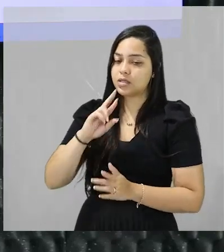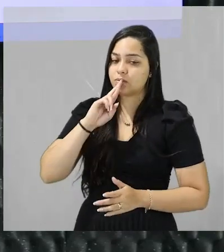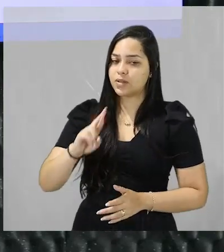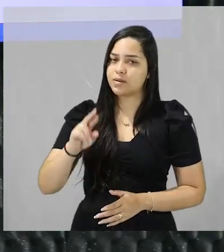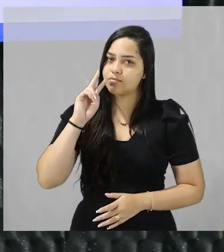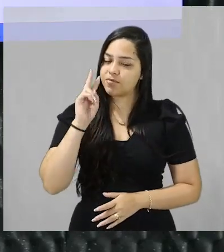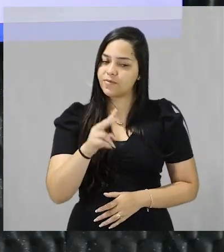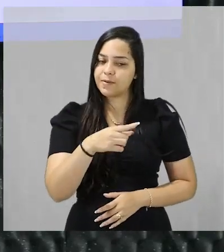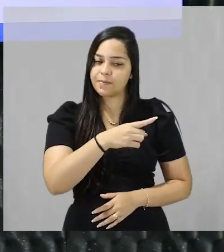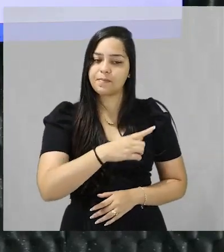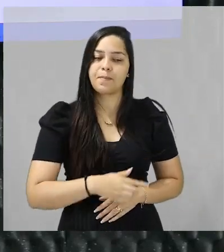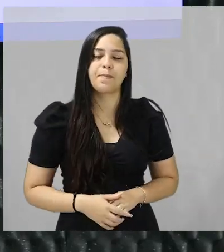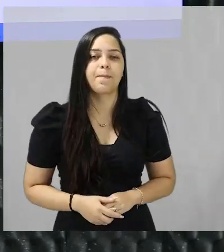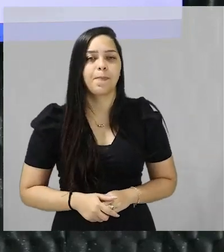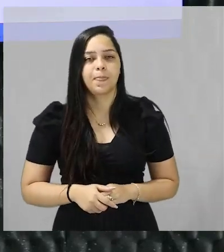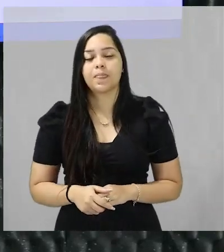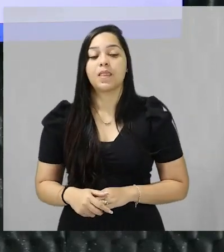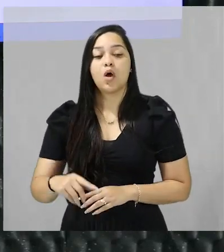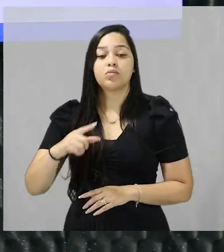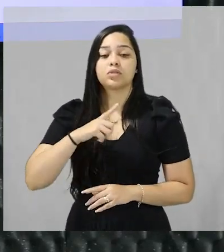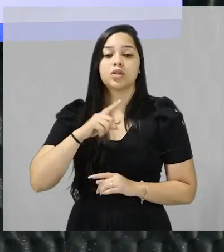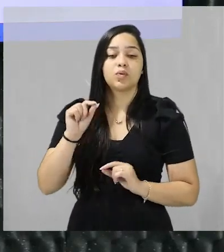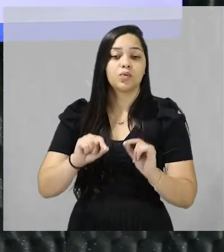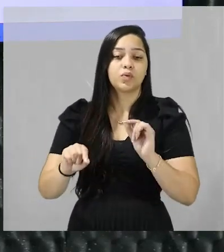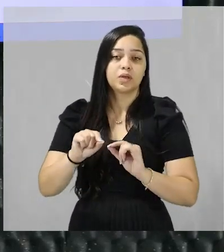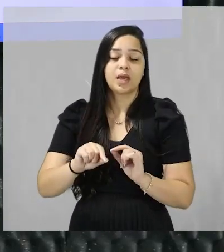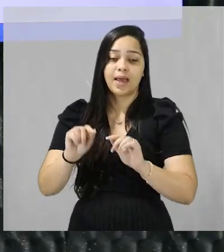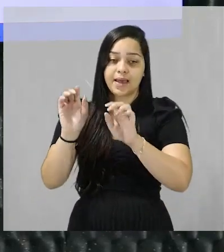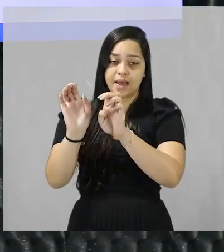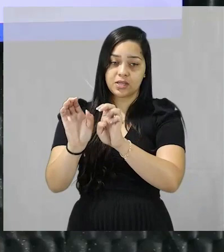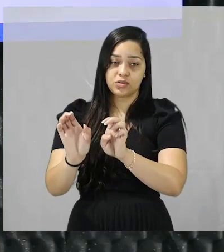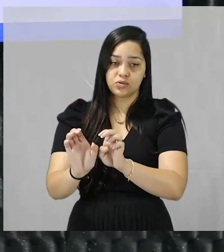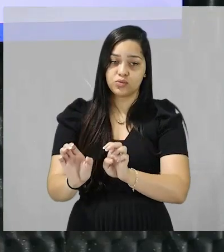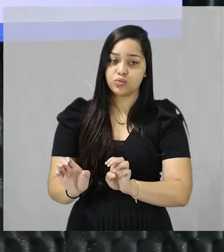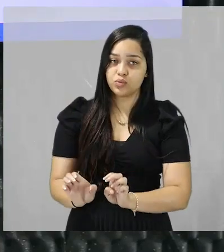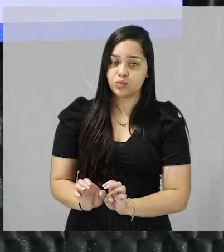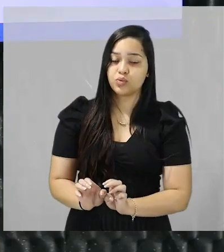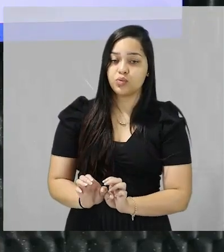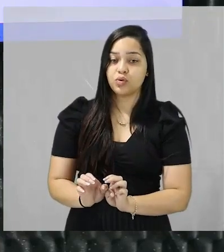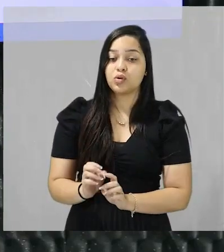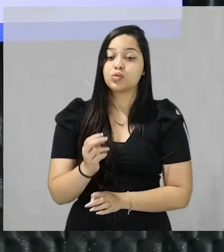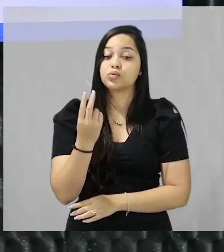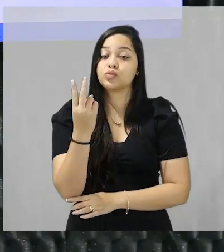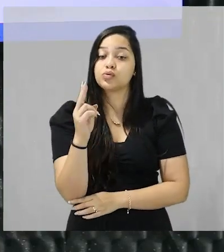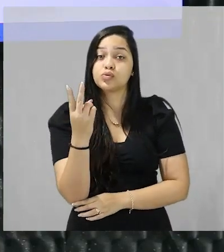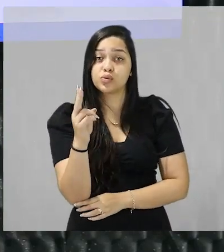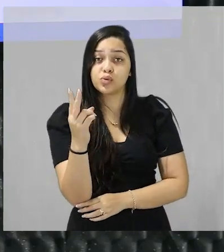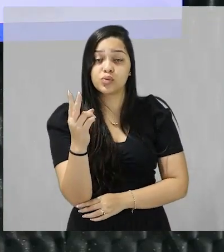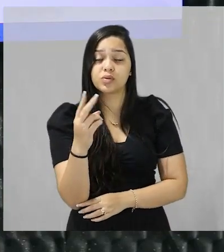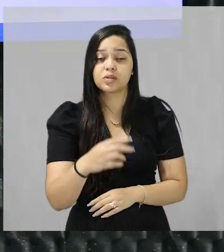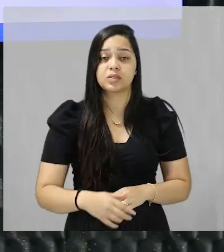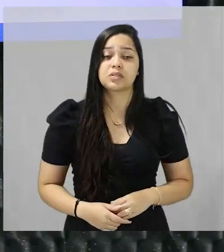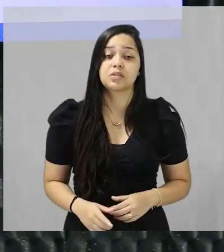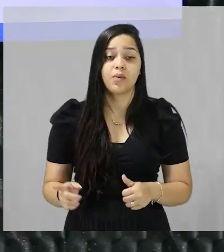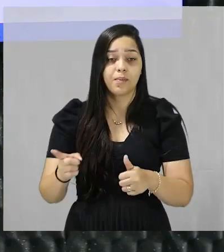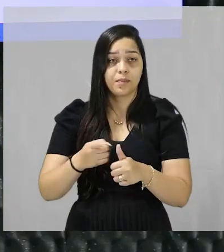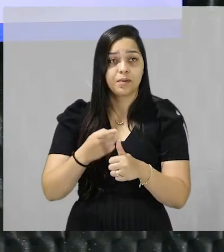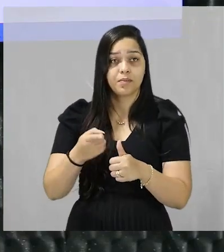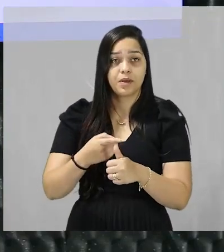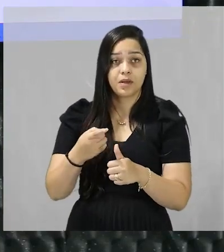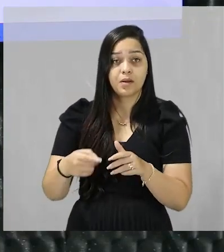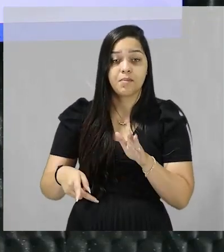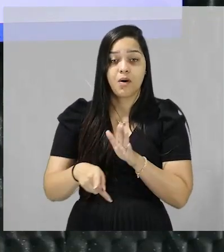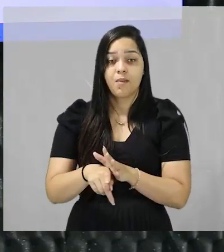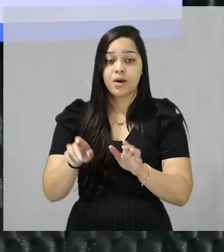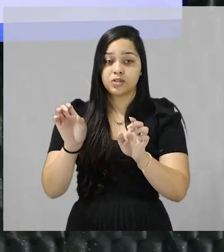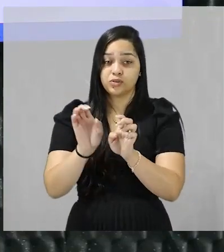só. Então, nós temos aqui as estruturas, né, dos dois compostos. O primeiro, né, a primeira